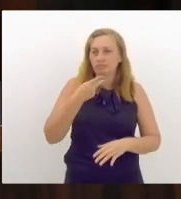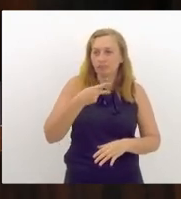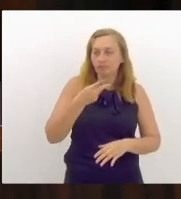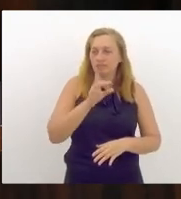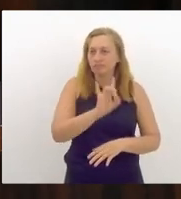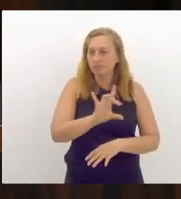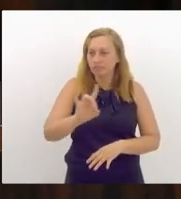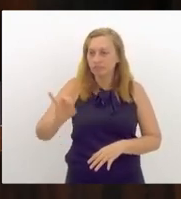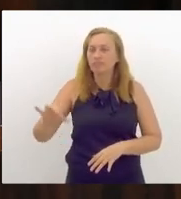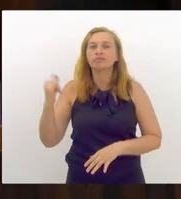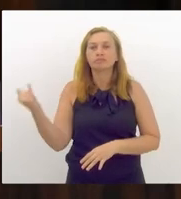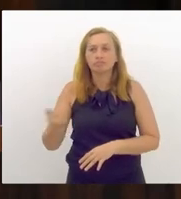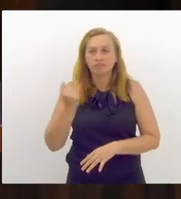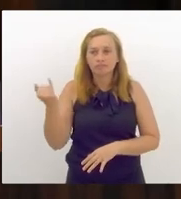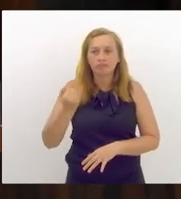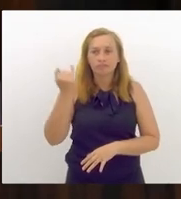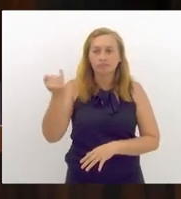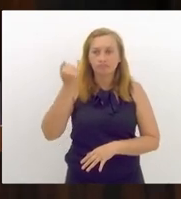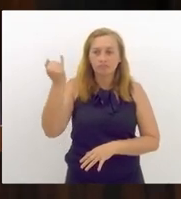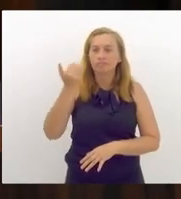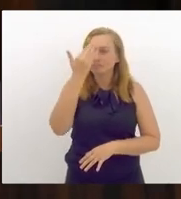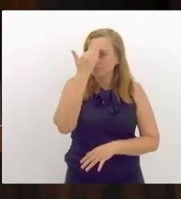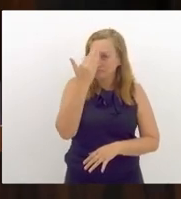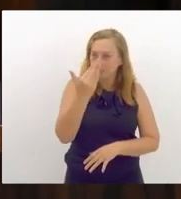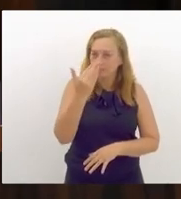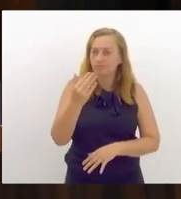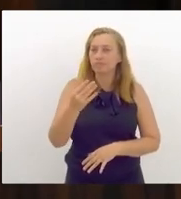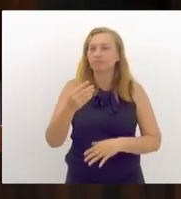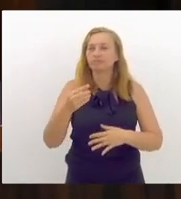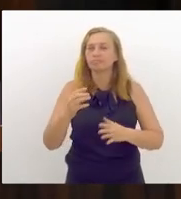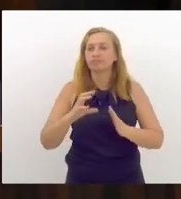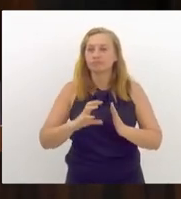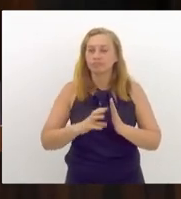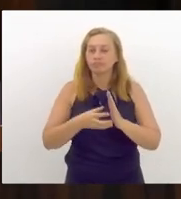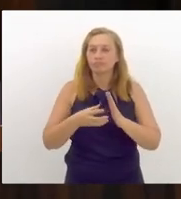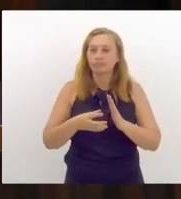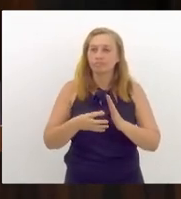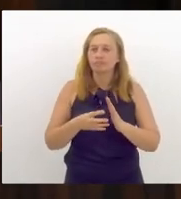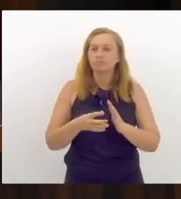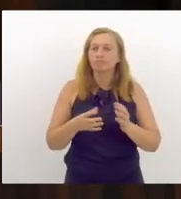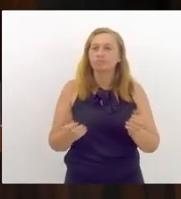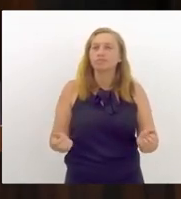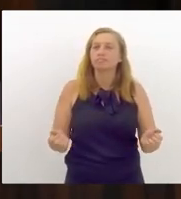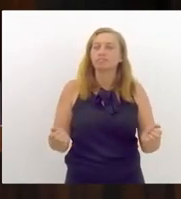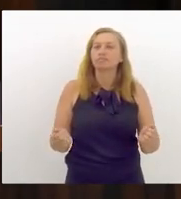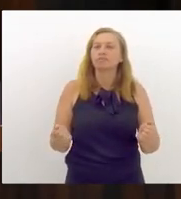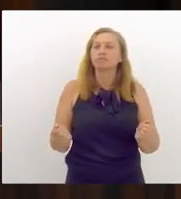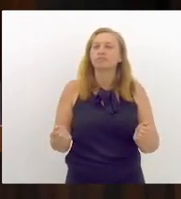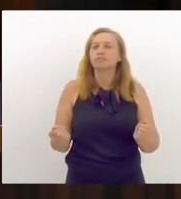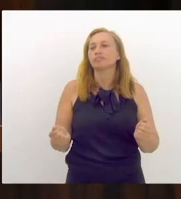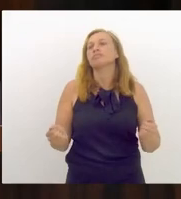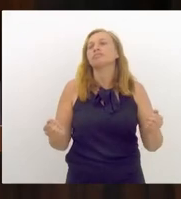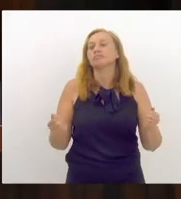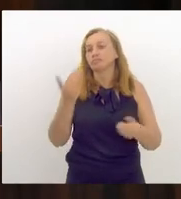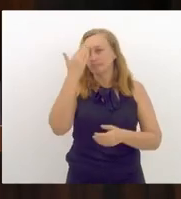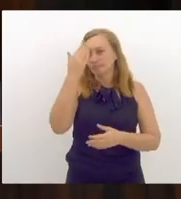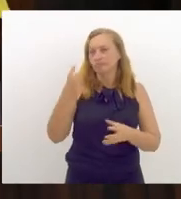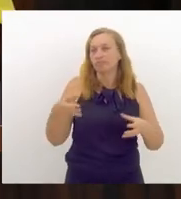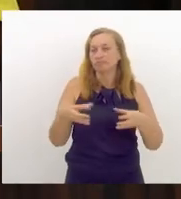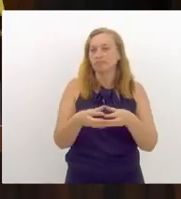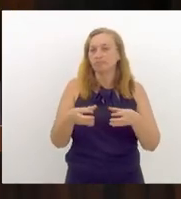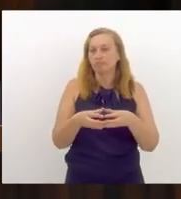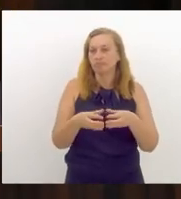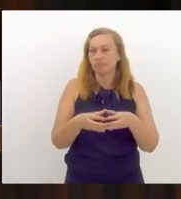muito importantes Obrigada pelo pessoal da brigada de incêndio aí também né zelando pela nossa